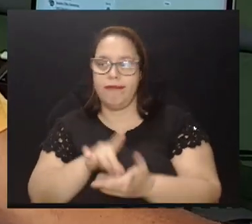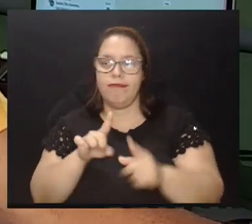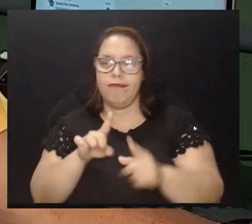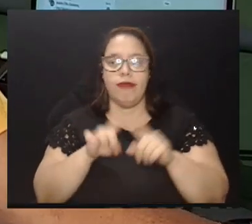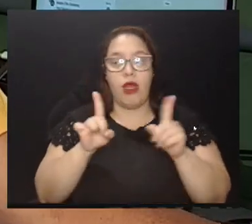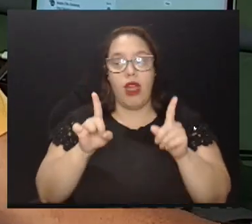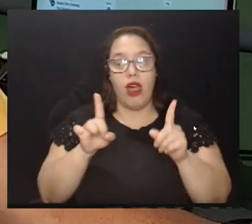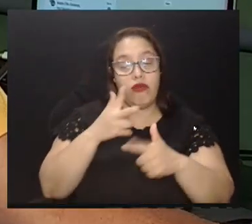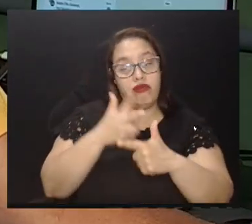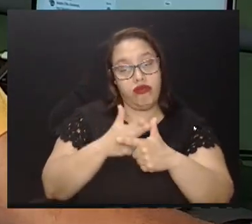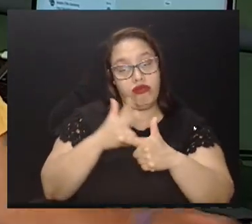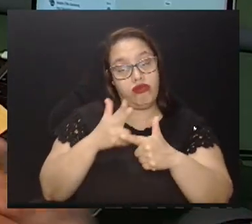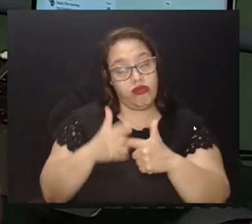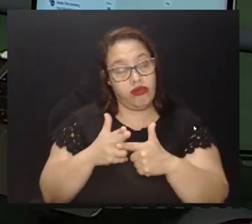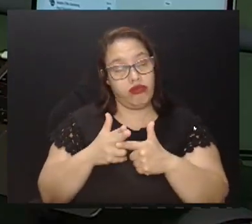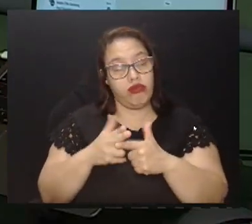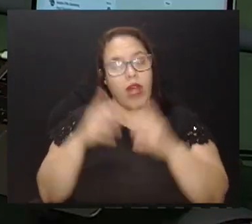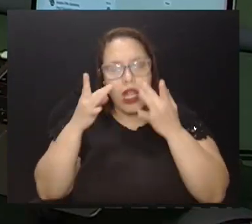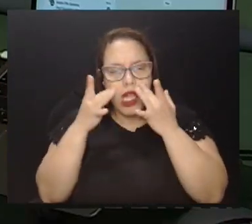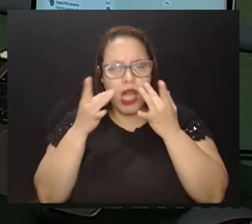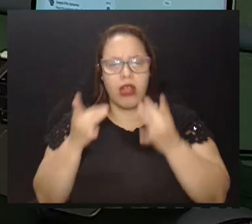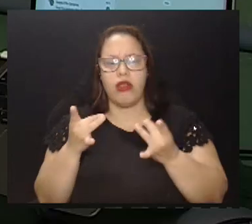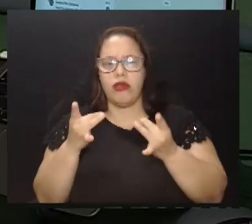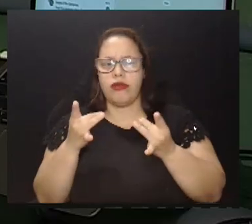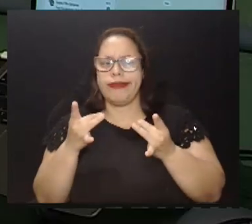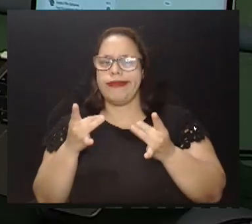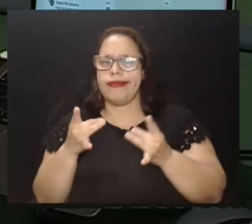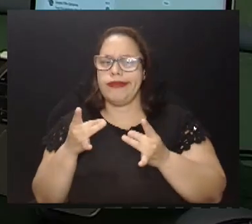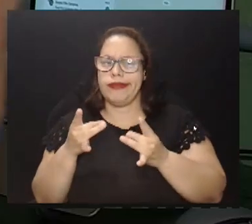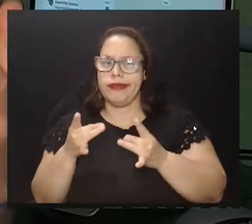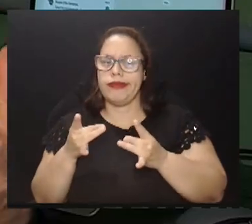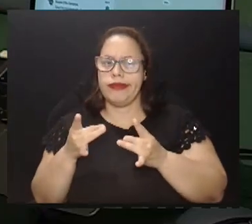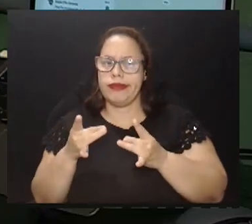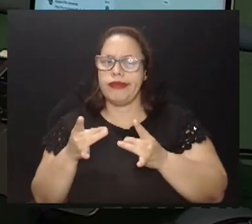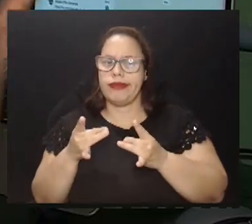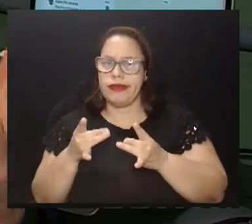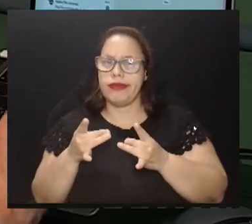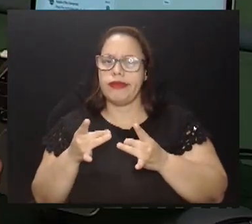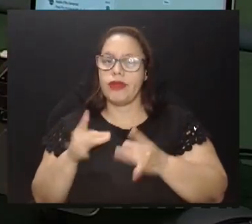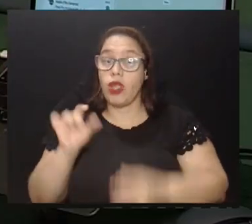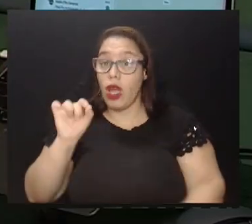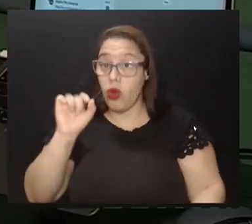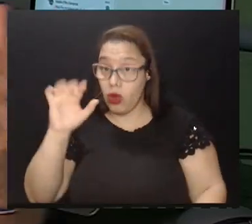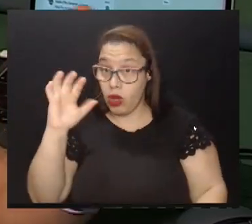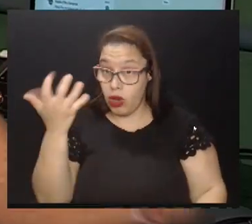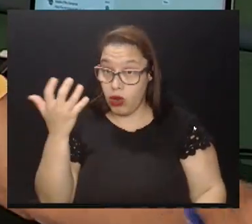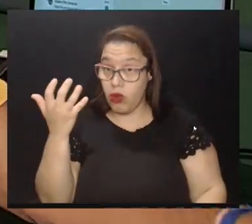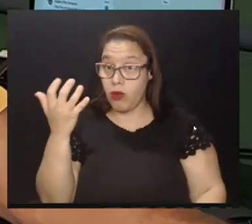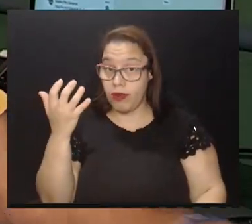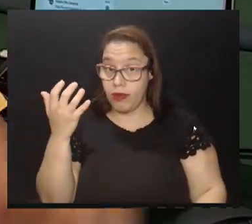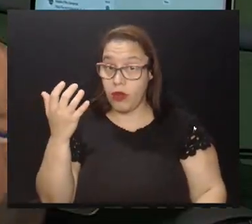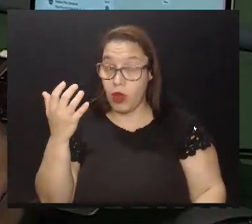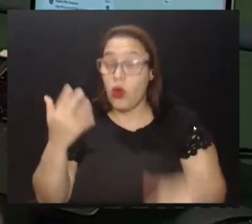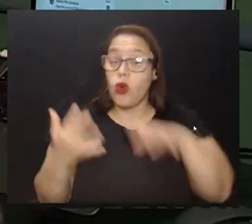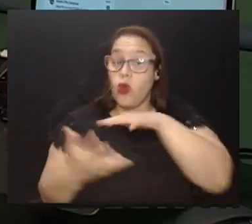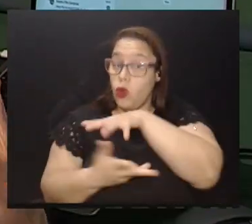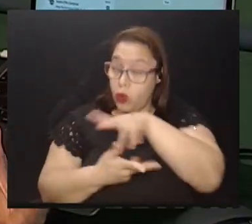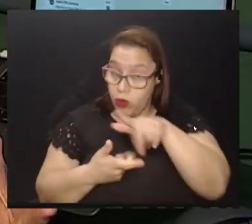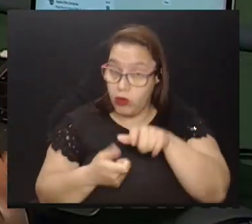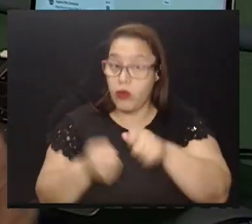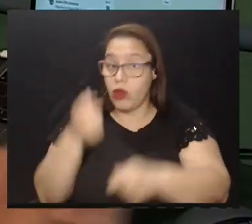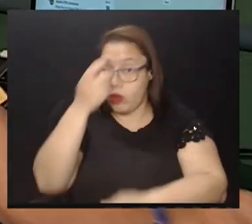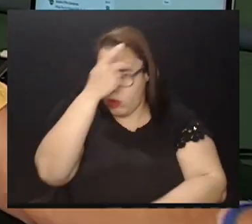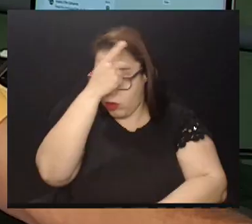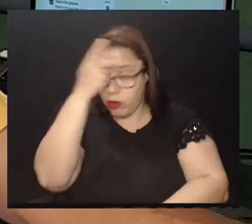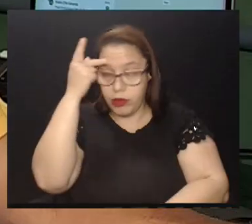estar atento ao que acontece no planeta, o que acontece no mundo com as pessoas, a partir do